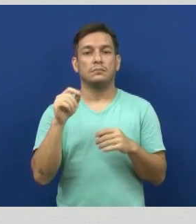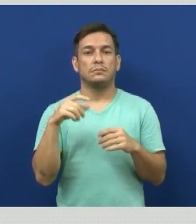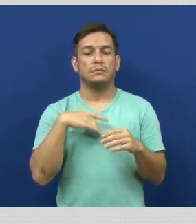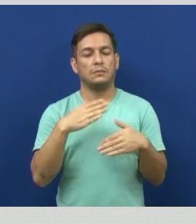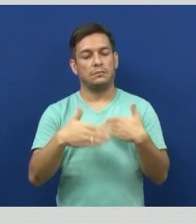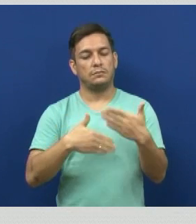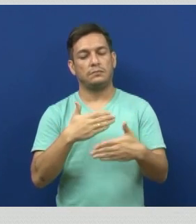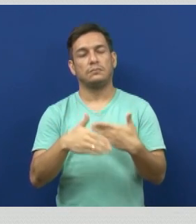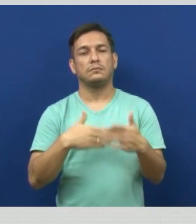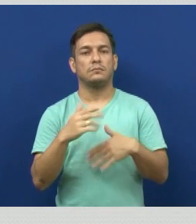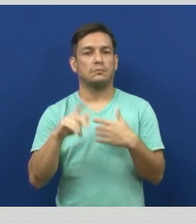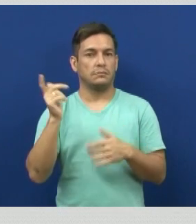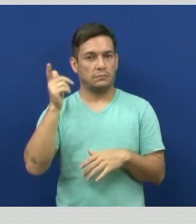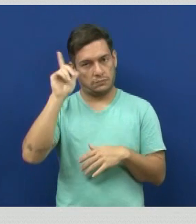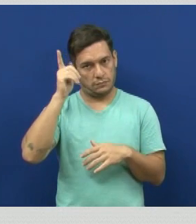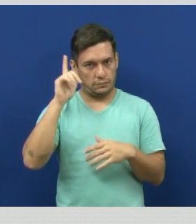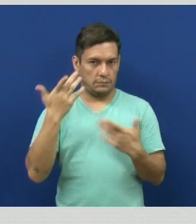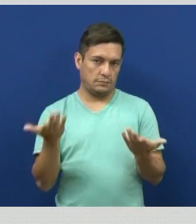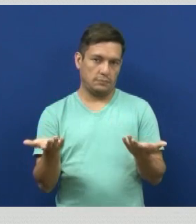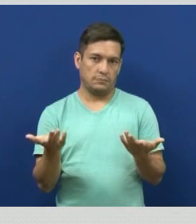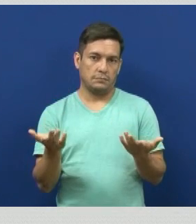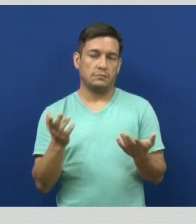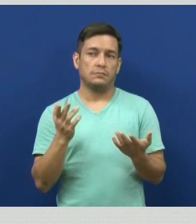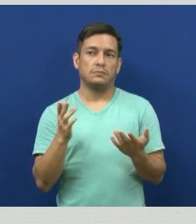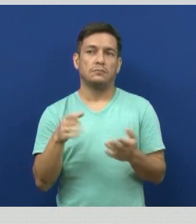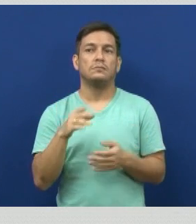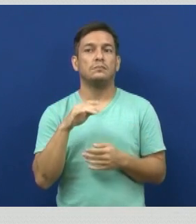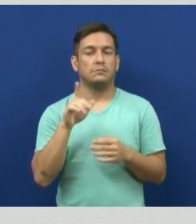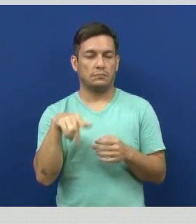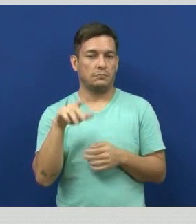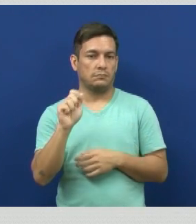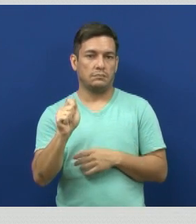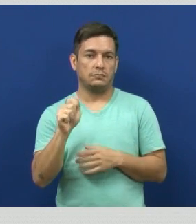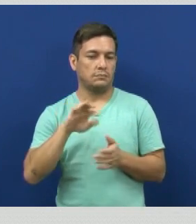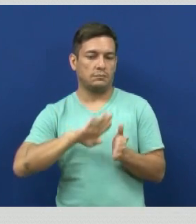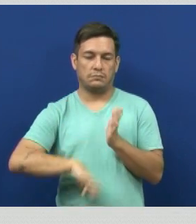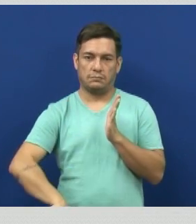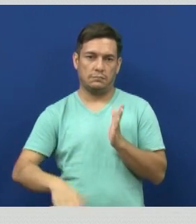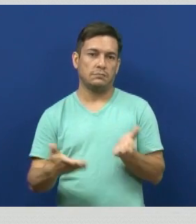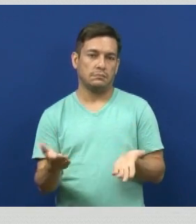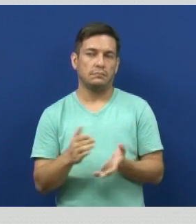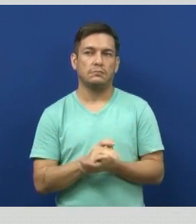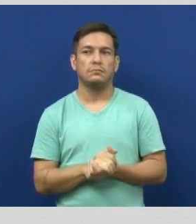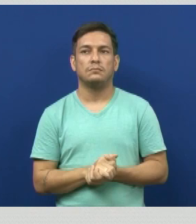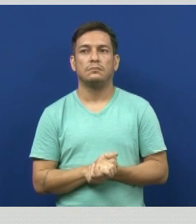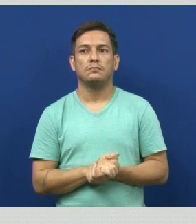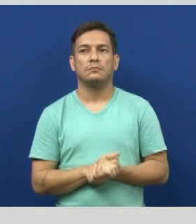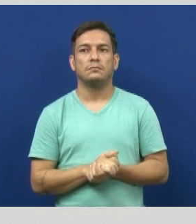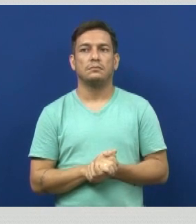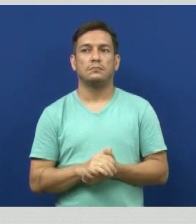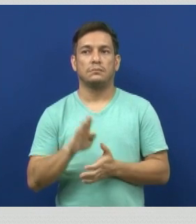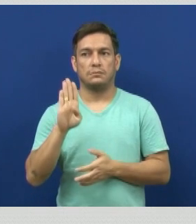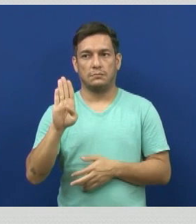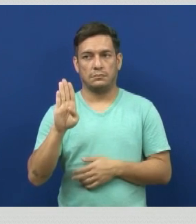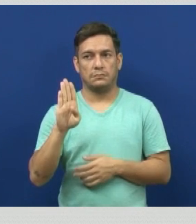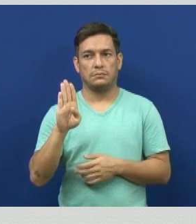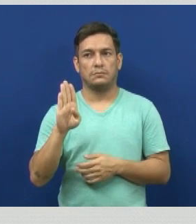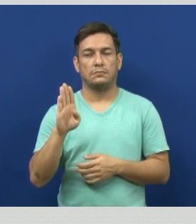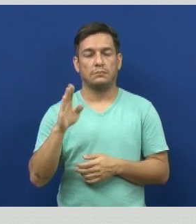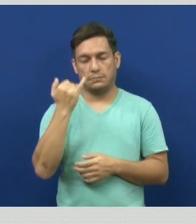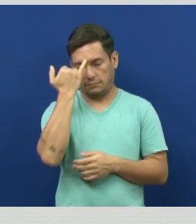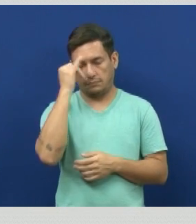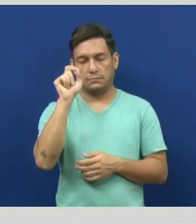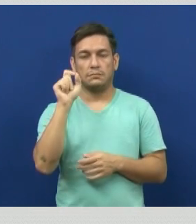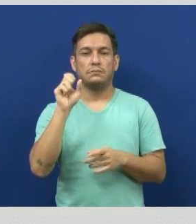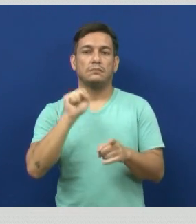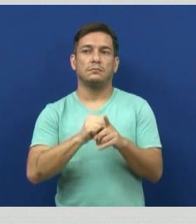uma sequência lógica dentro disso. Então essa alternativa é desconsiderada. Alternativa B, a ideia